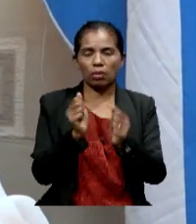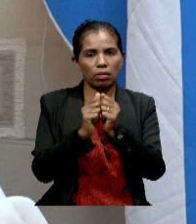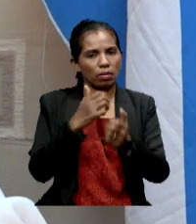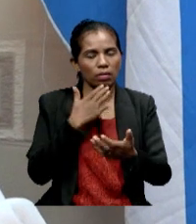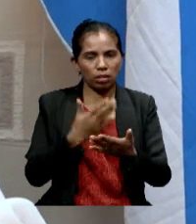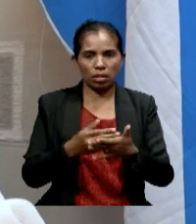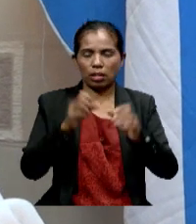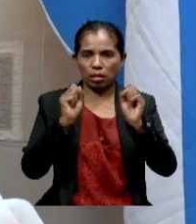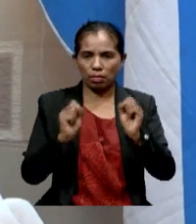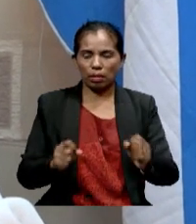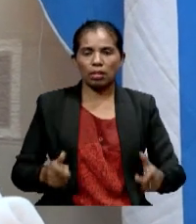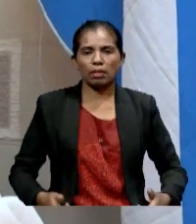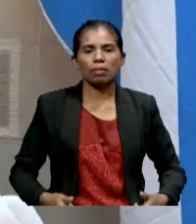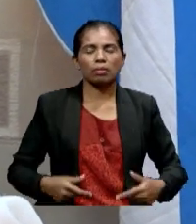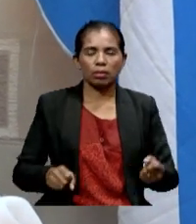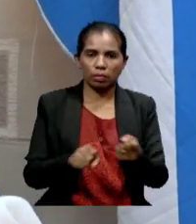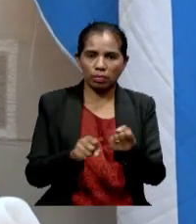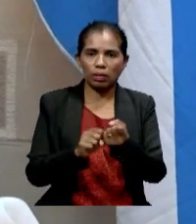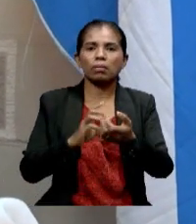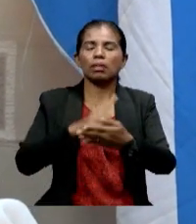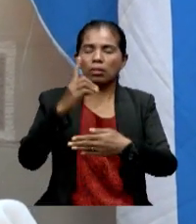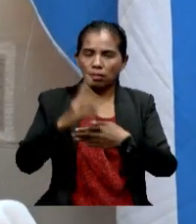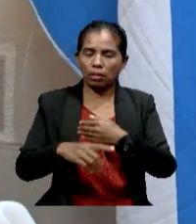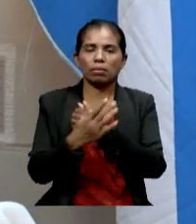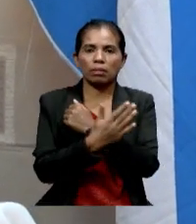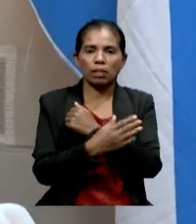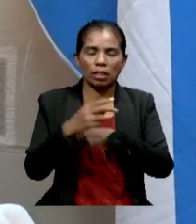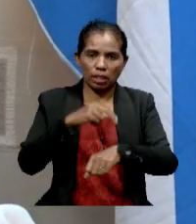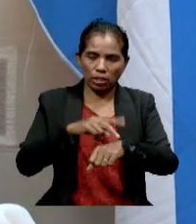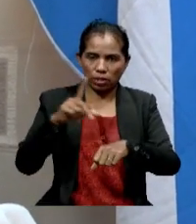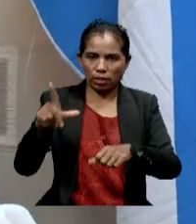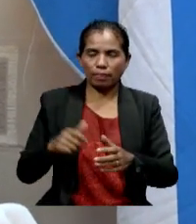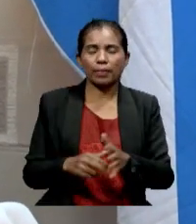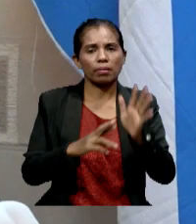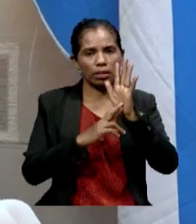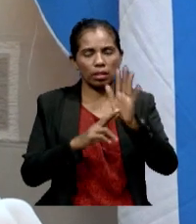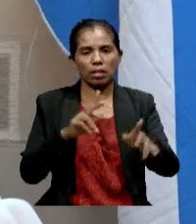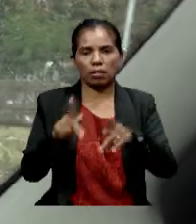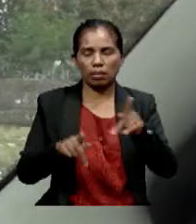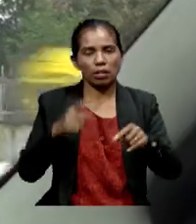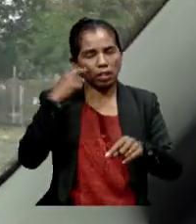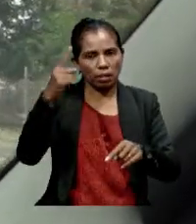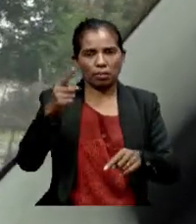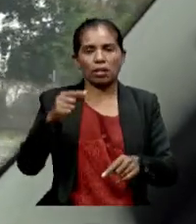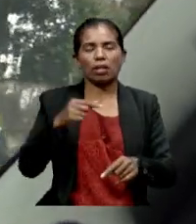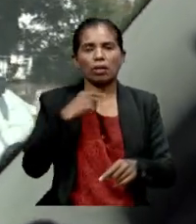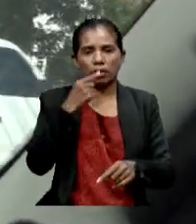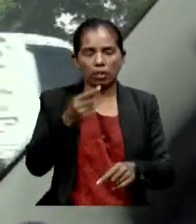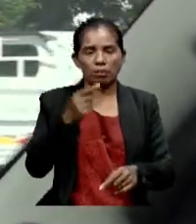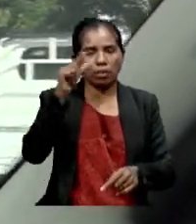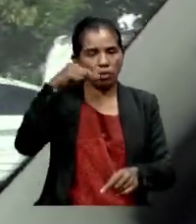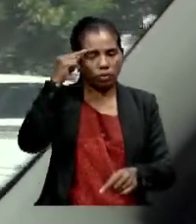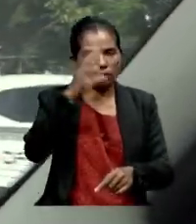hoje, belemos, contribui para o desenvolvimento nacional. Representante do povo, Nemos recomenda para o governo, lhe uma